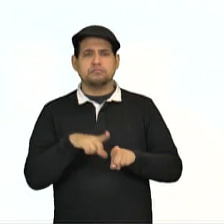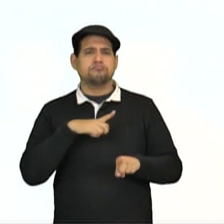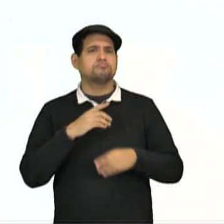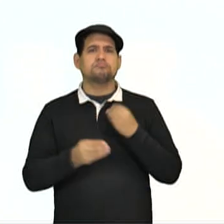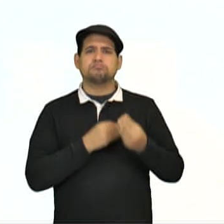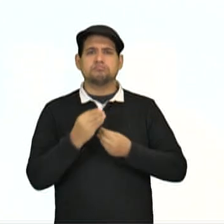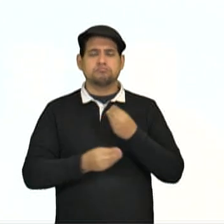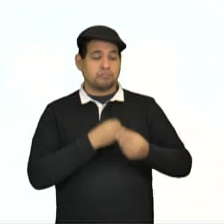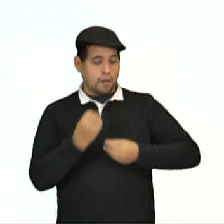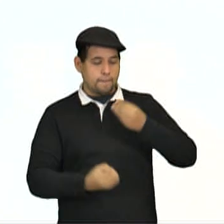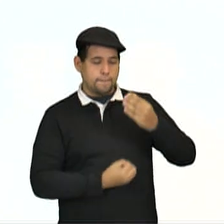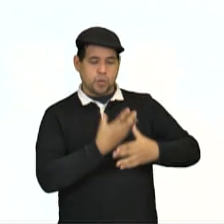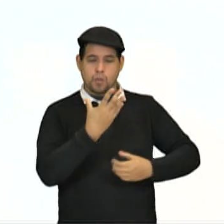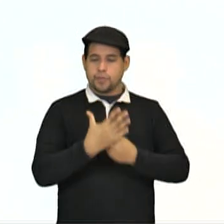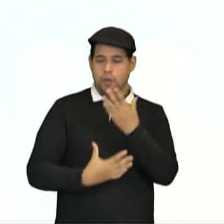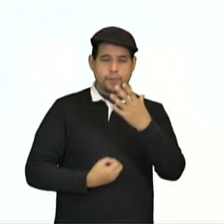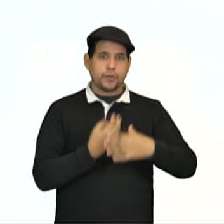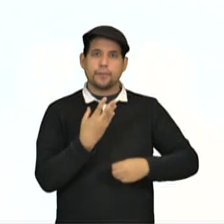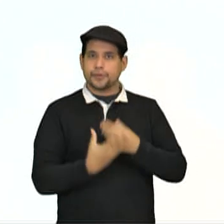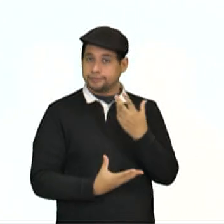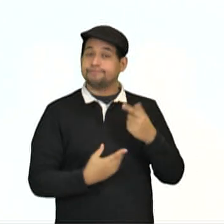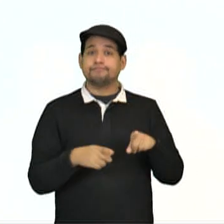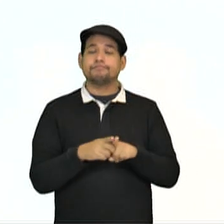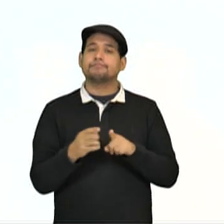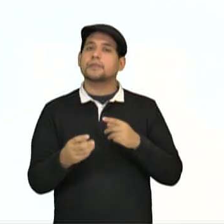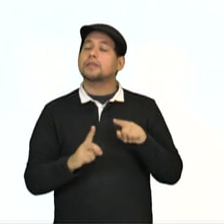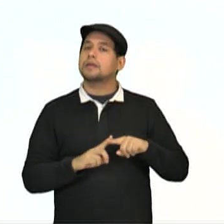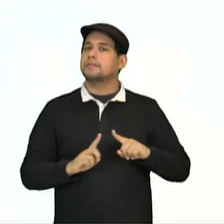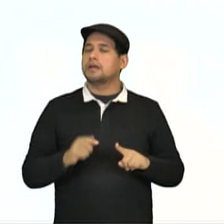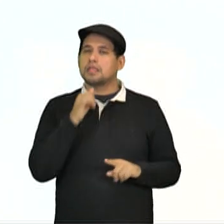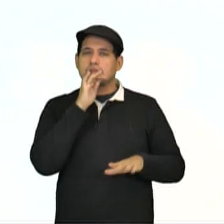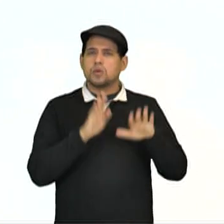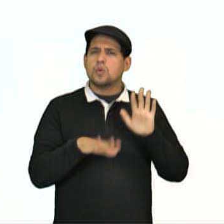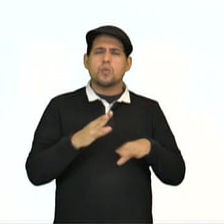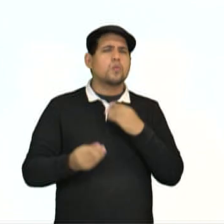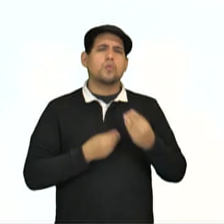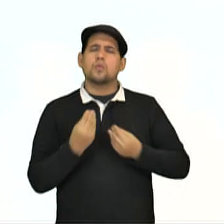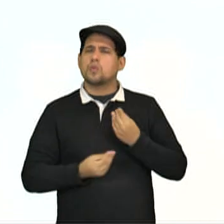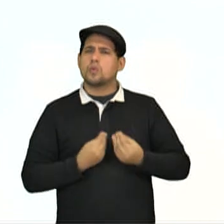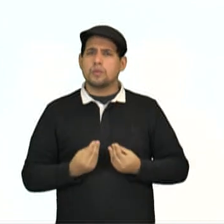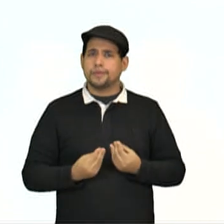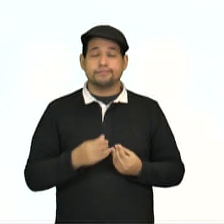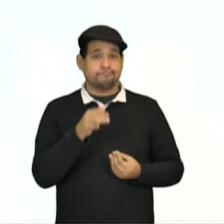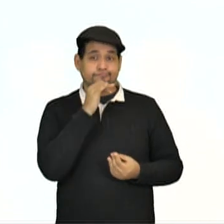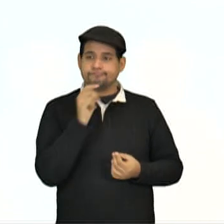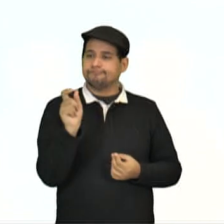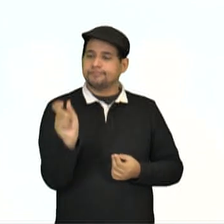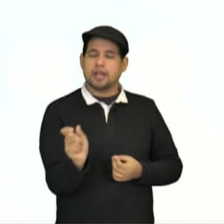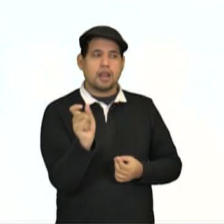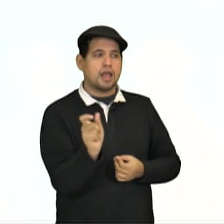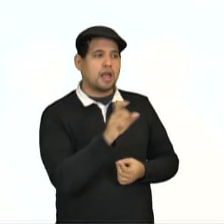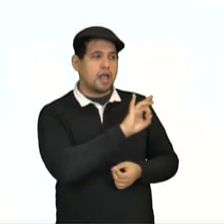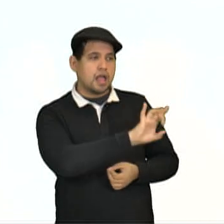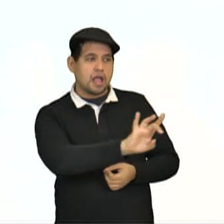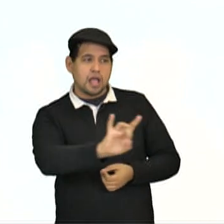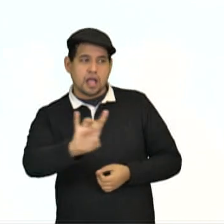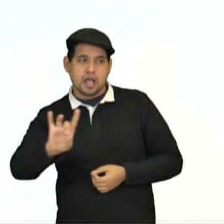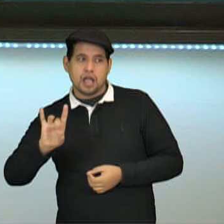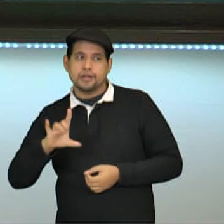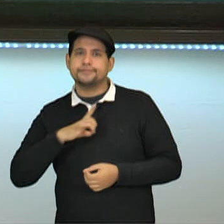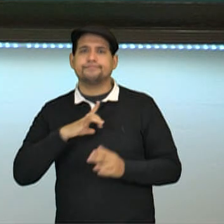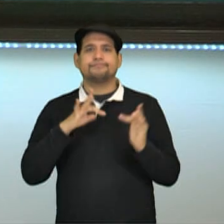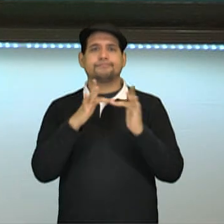de reprodução, isso mesmo, mas depende do quê? da classe. Então, cada classe